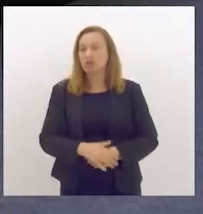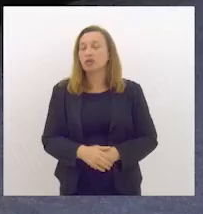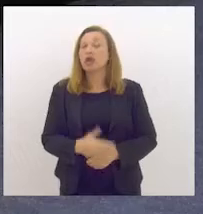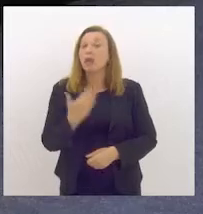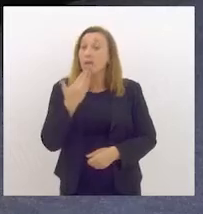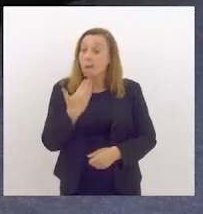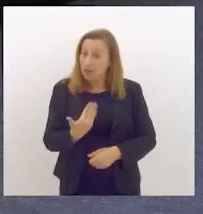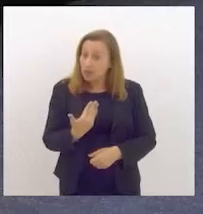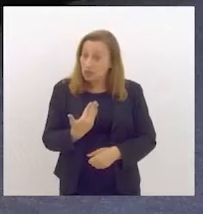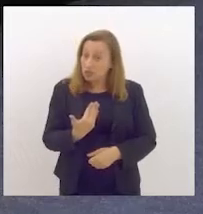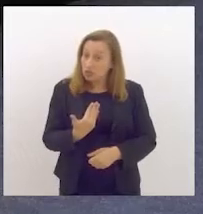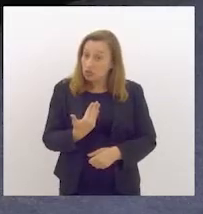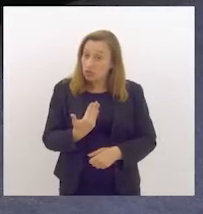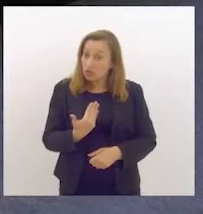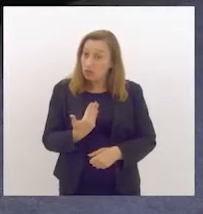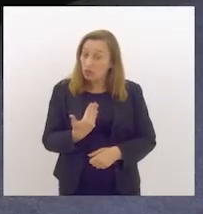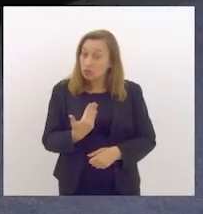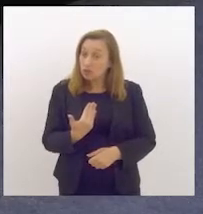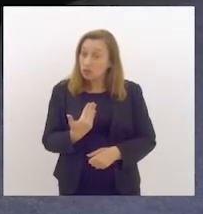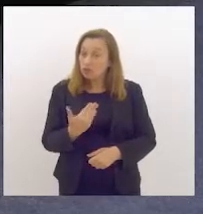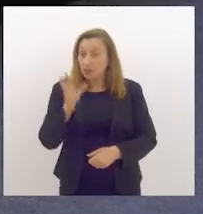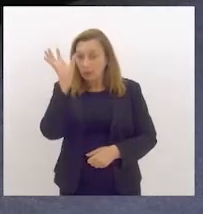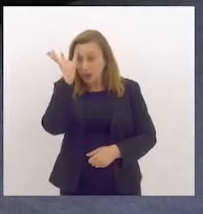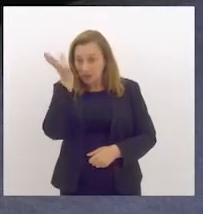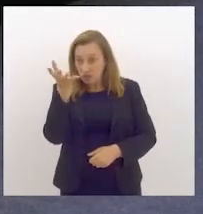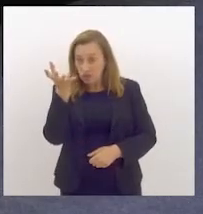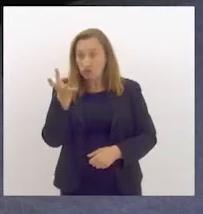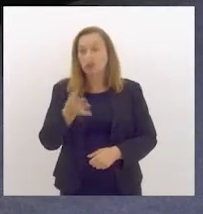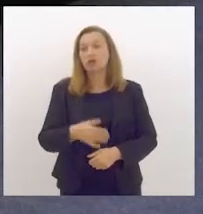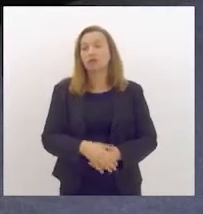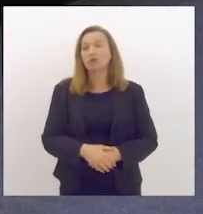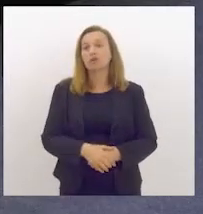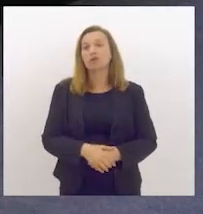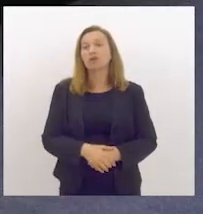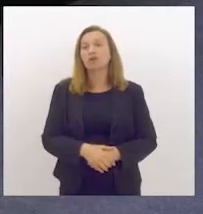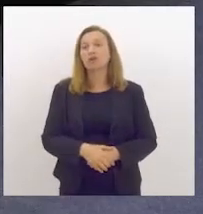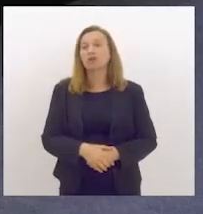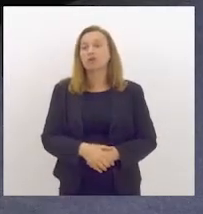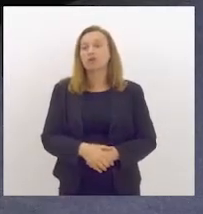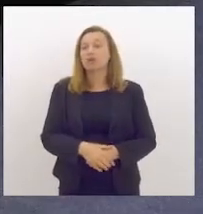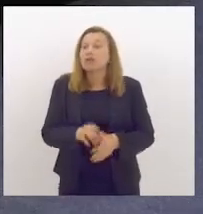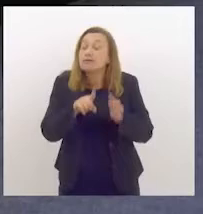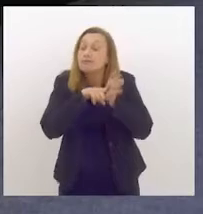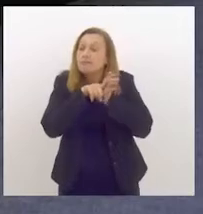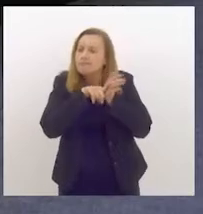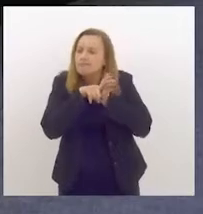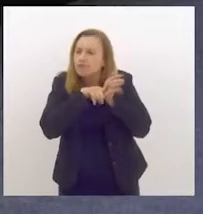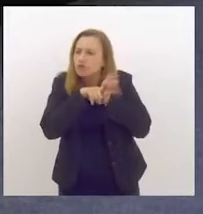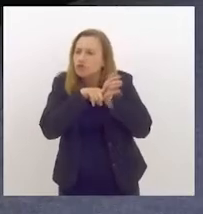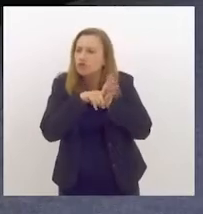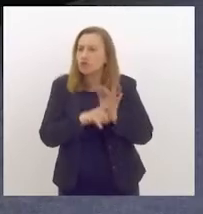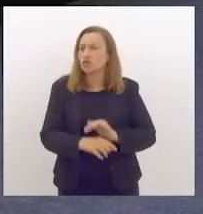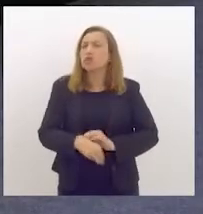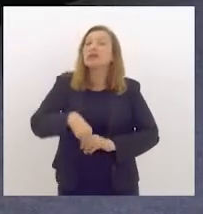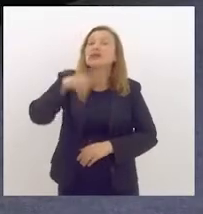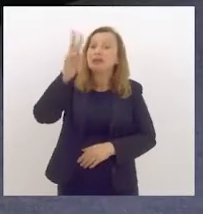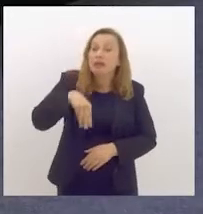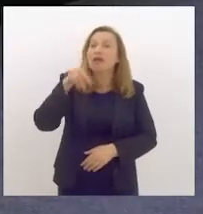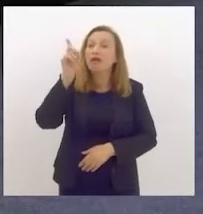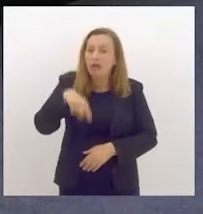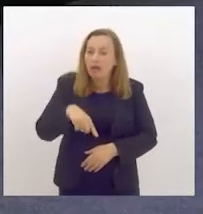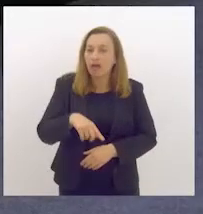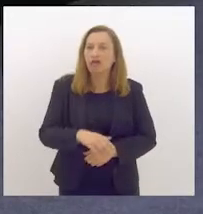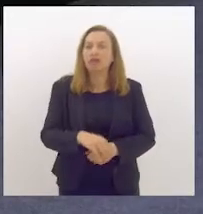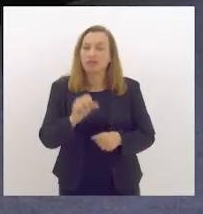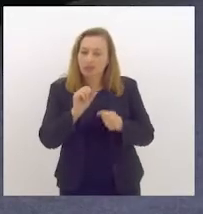tá pedindo as providências cabíveis que ela investigue quem é